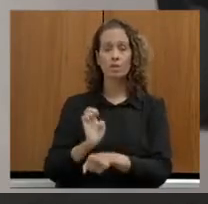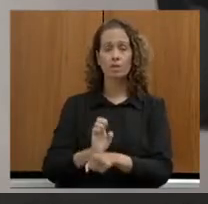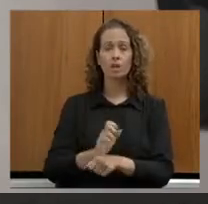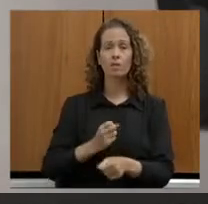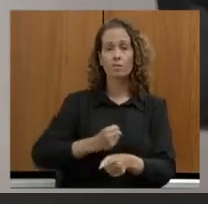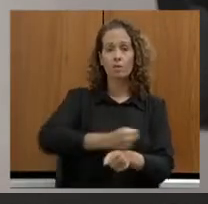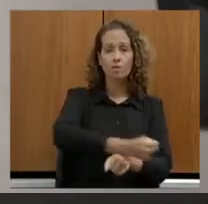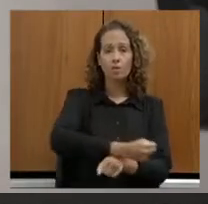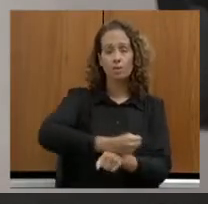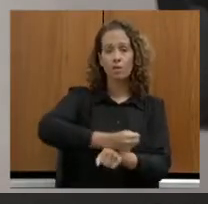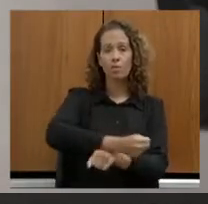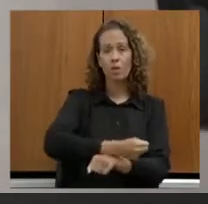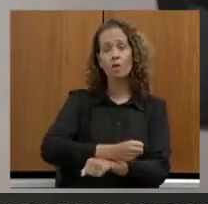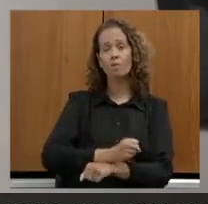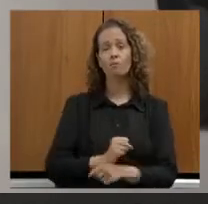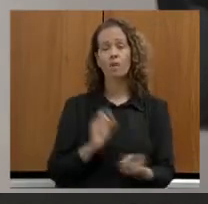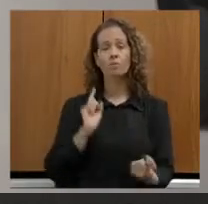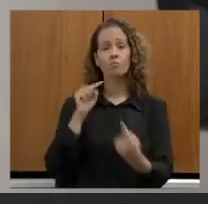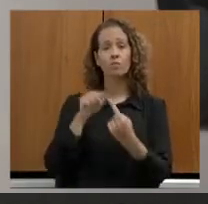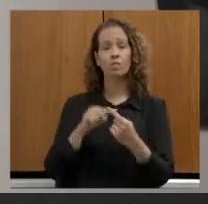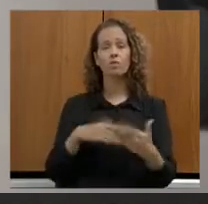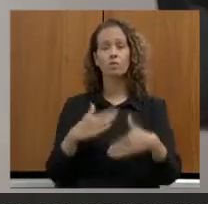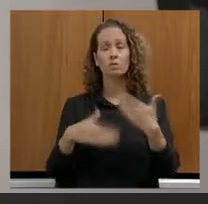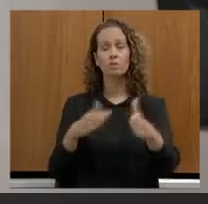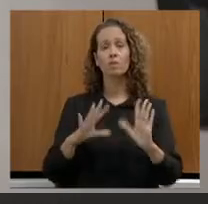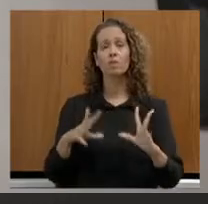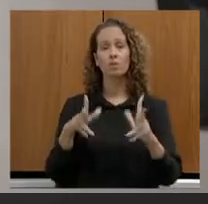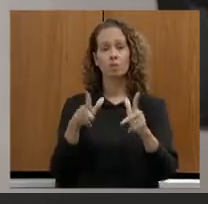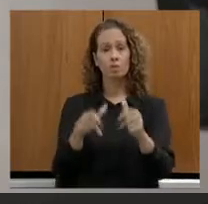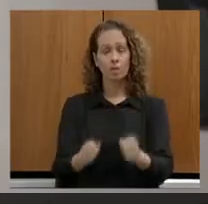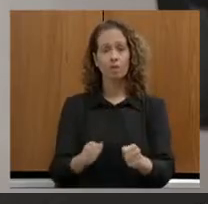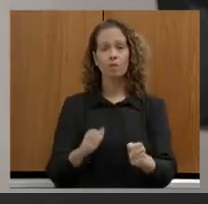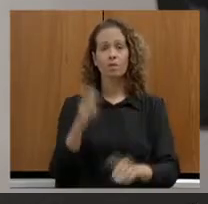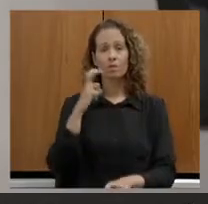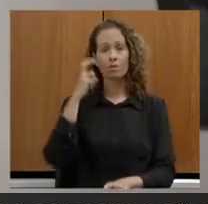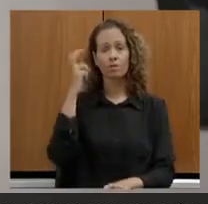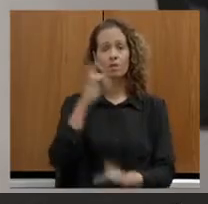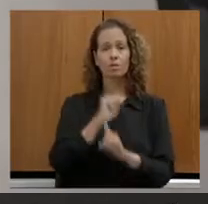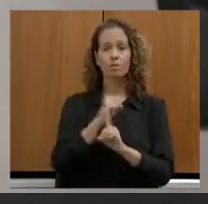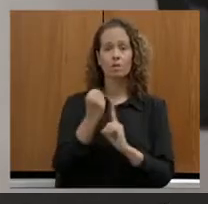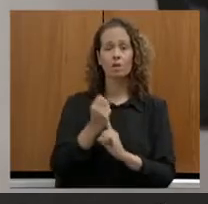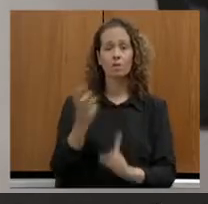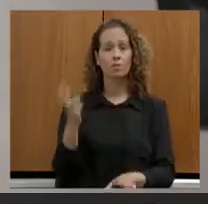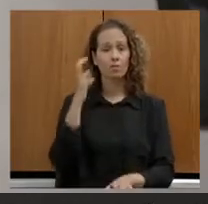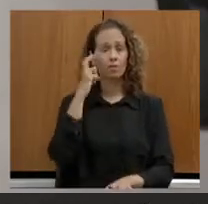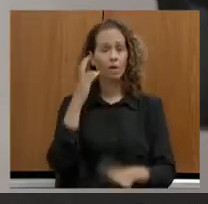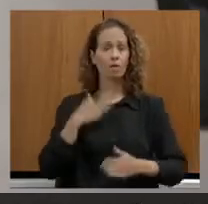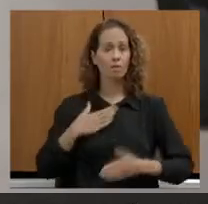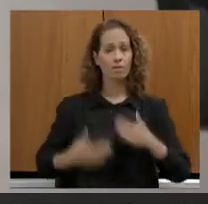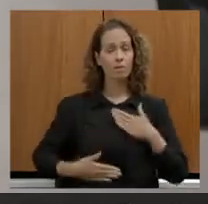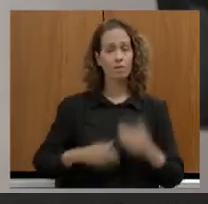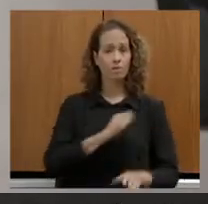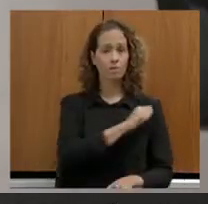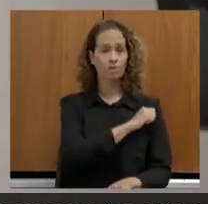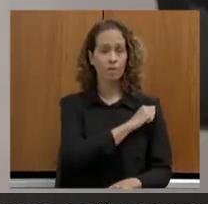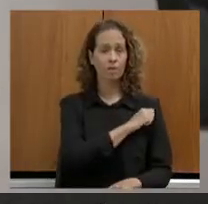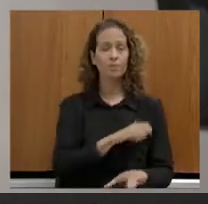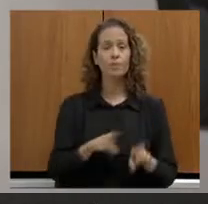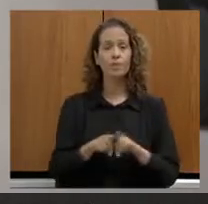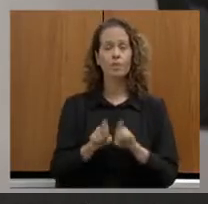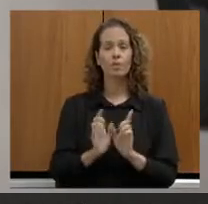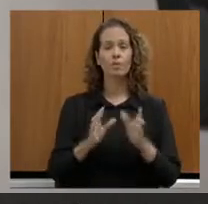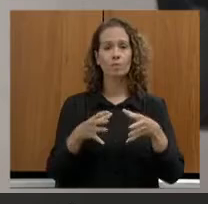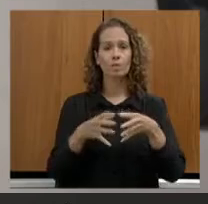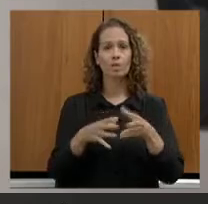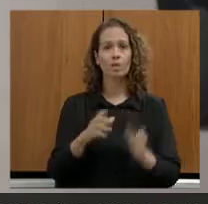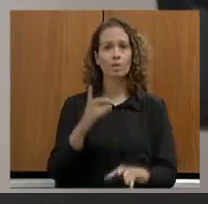o desenvolvimento completo dos alunos em todos os aspectos seja física intelectual social e cultural requeriment comissão de